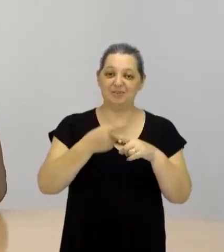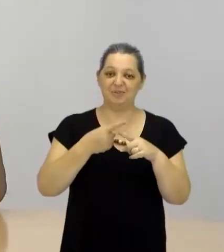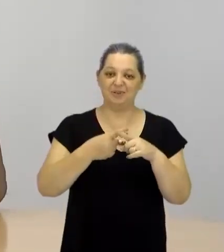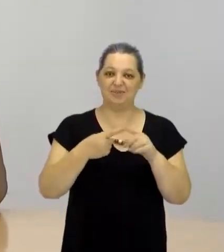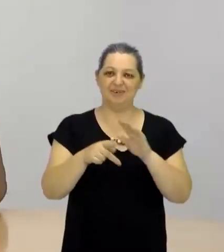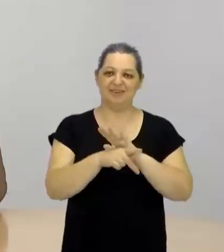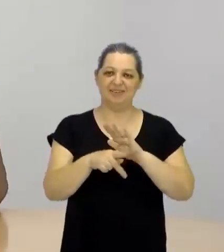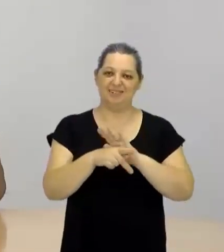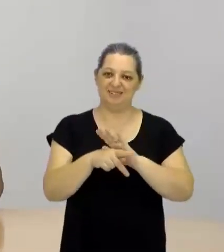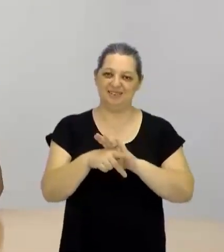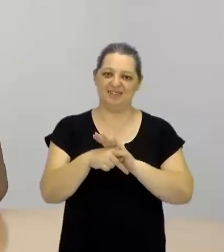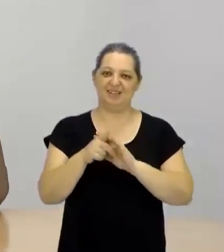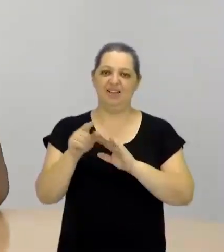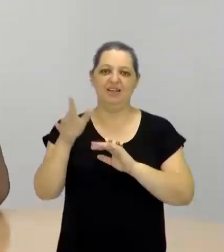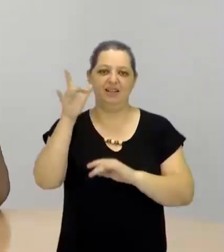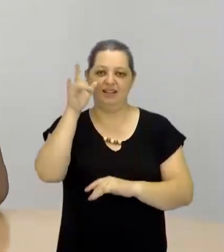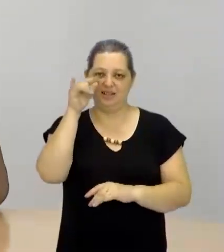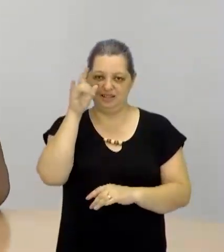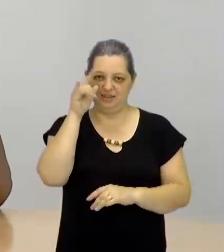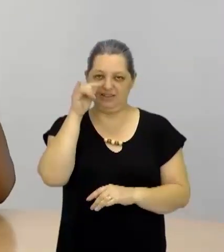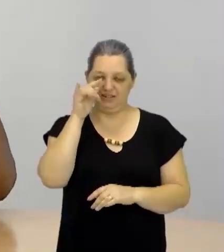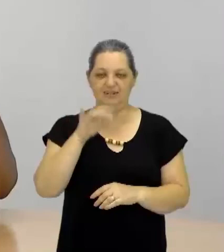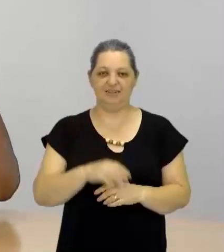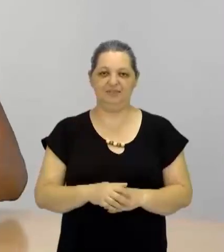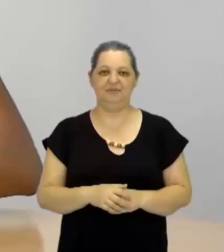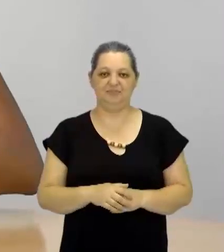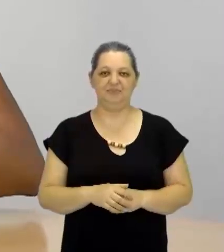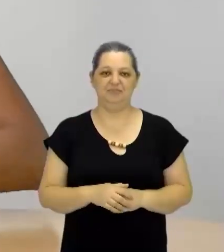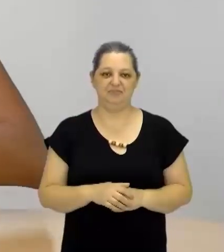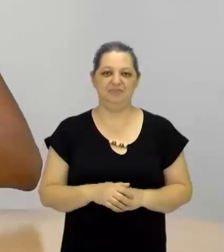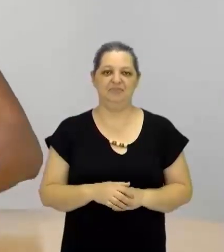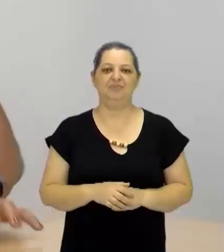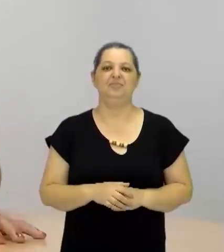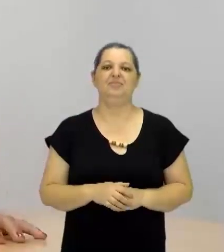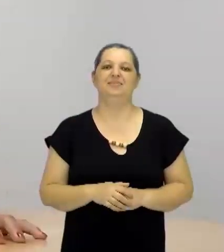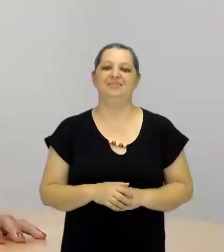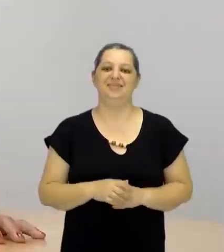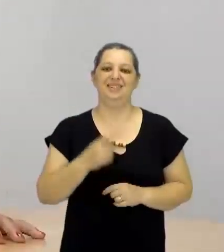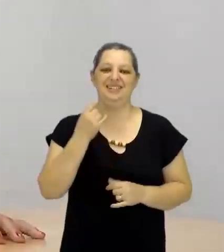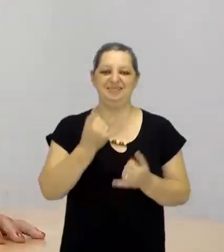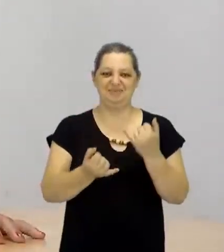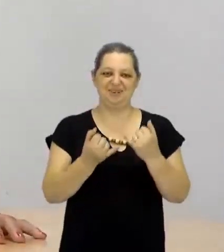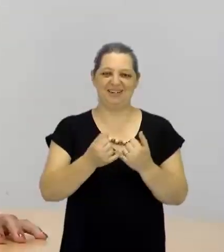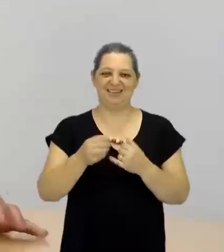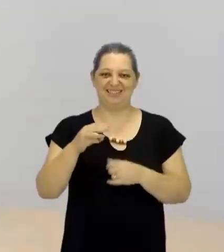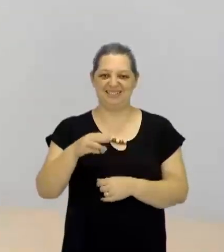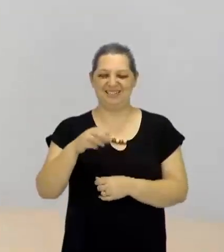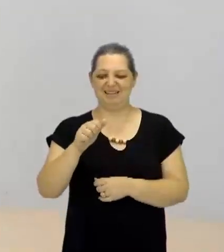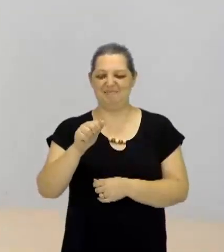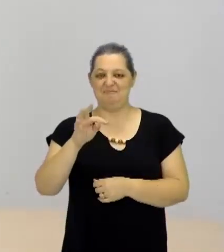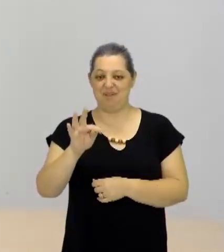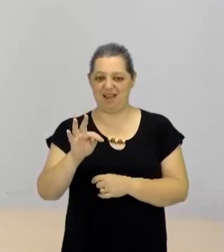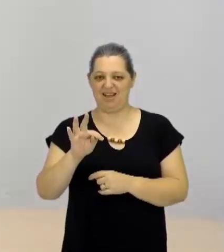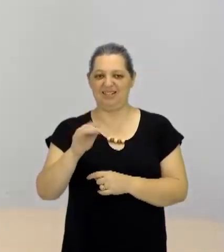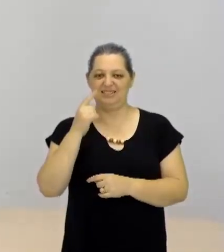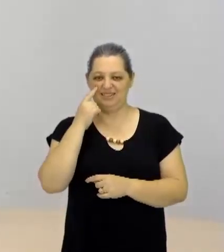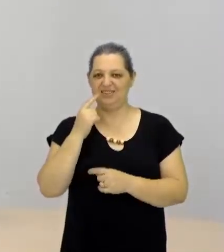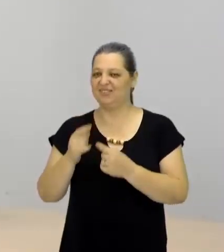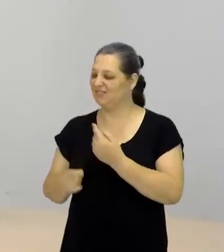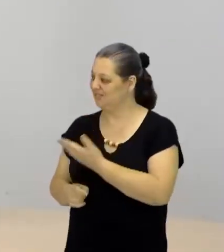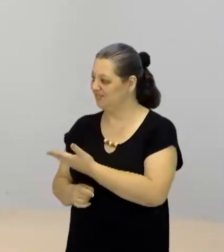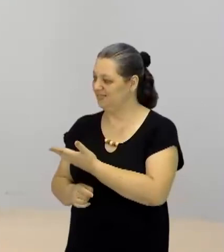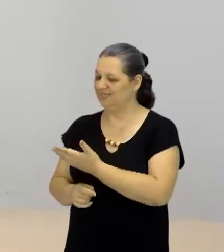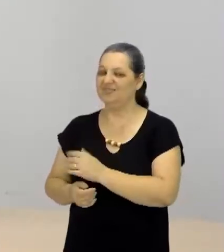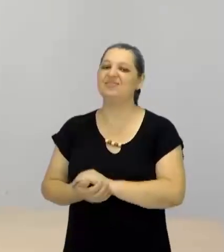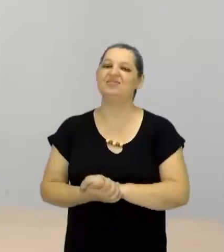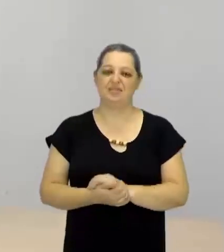Vem Pra Mate de Matemática. Aí no CG de vocês está escrito Marte, né? É Vem Pra Mate. Se você quiser mandar resposta, quarta-feira eu vou